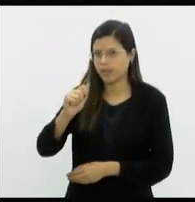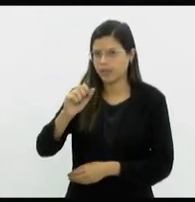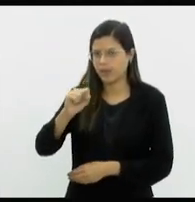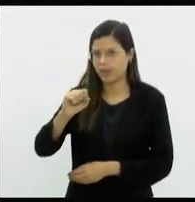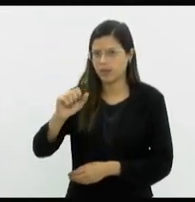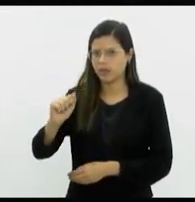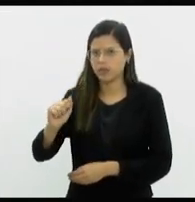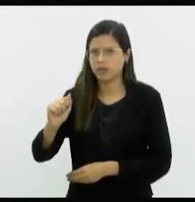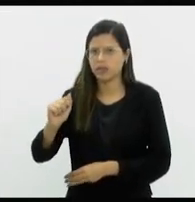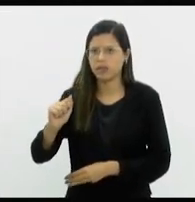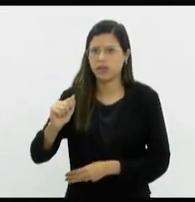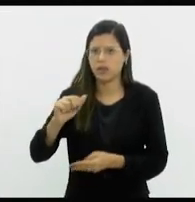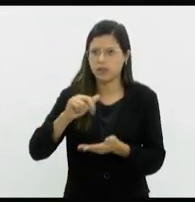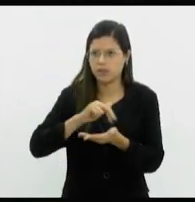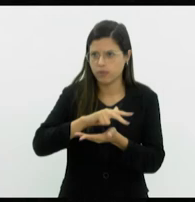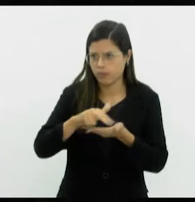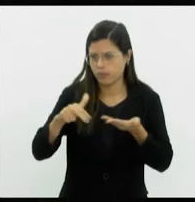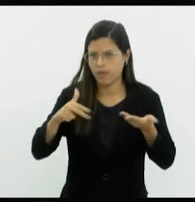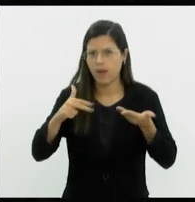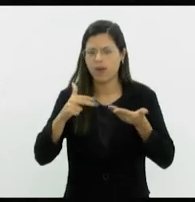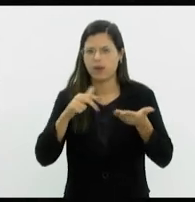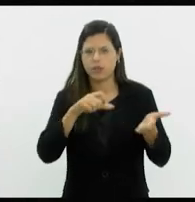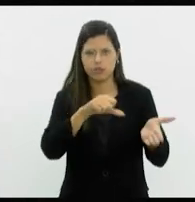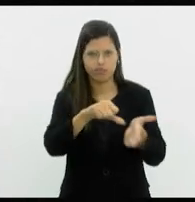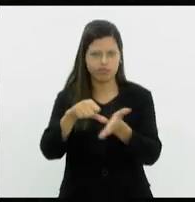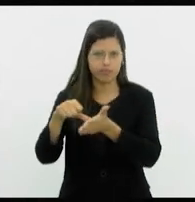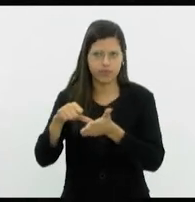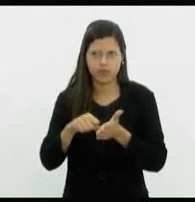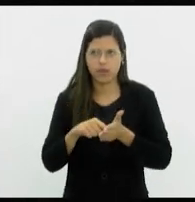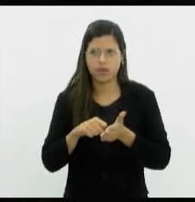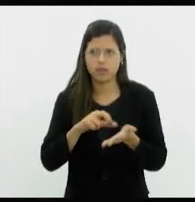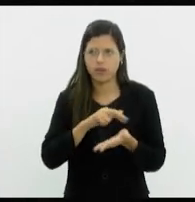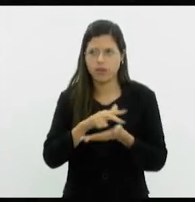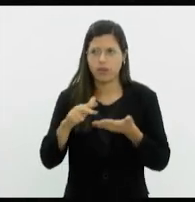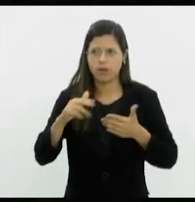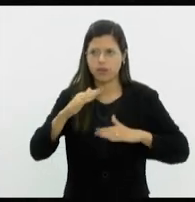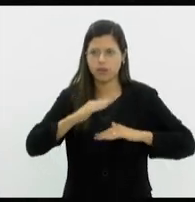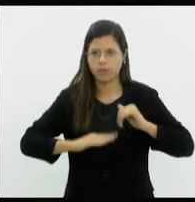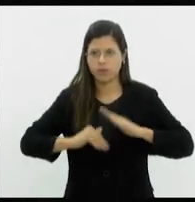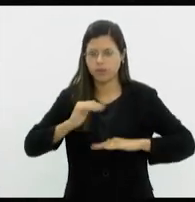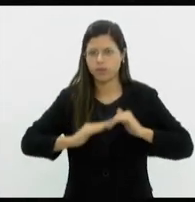grande rede de diversas unidades. Muitos profissionais me denunciaram,